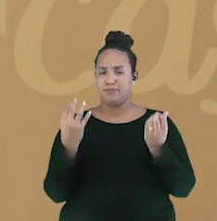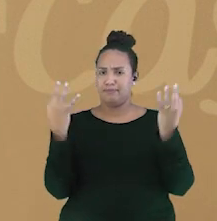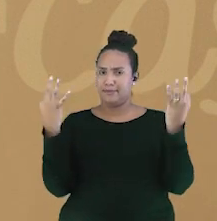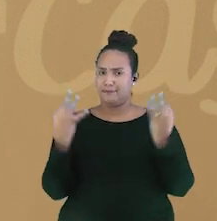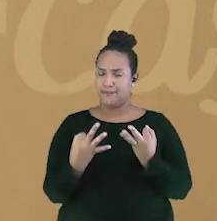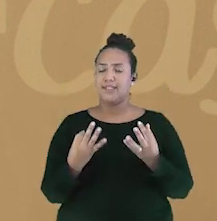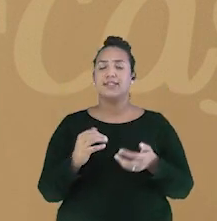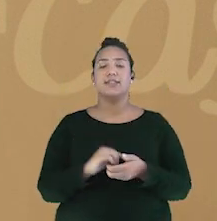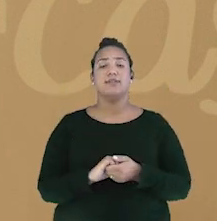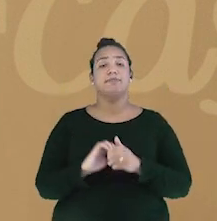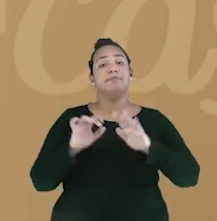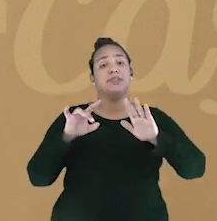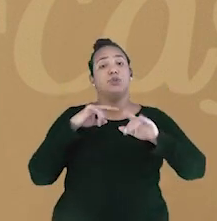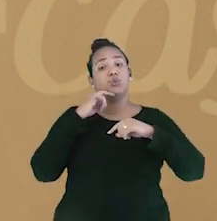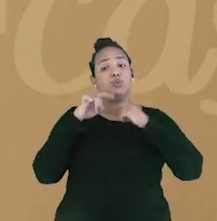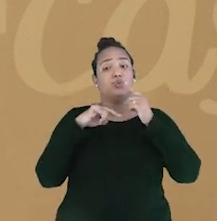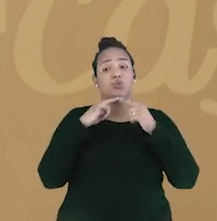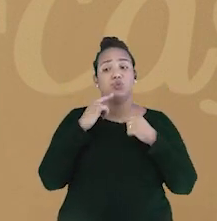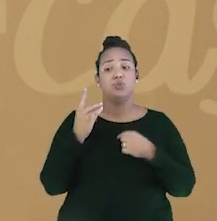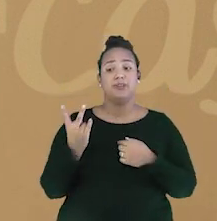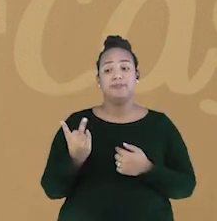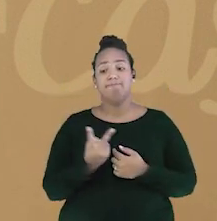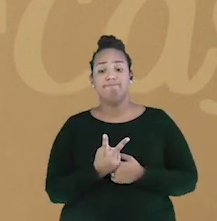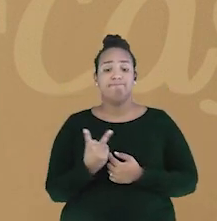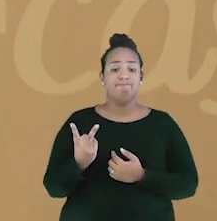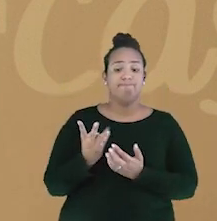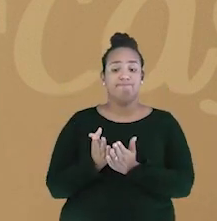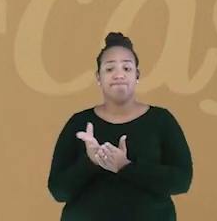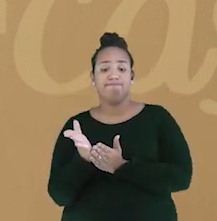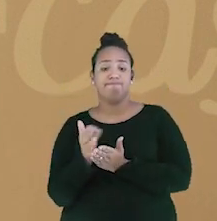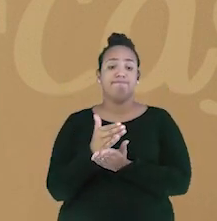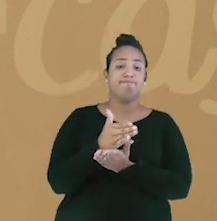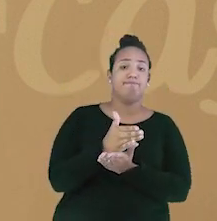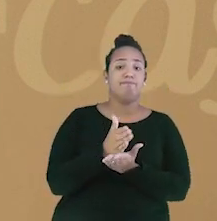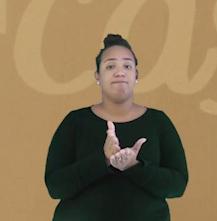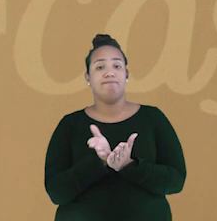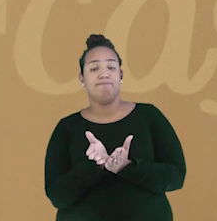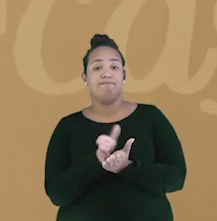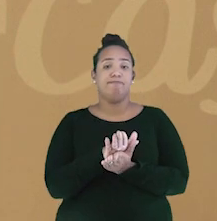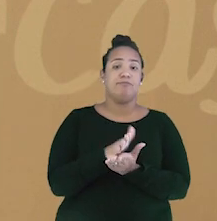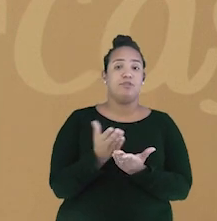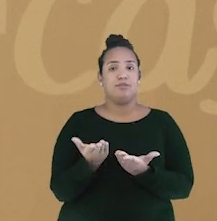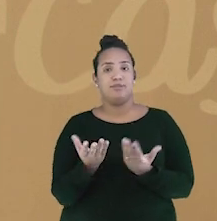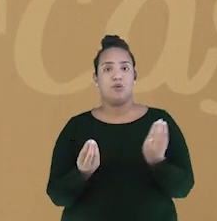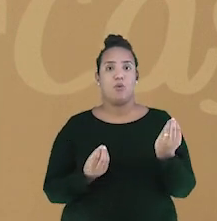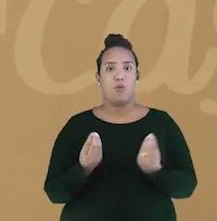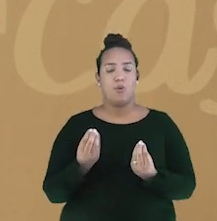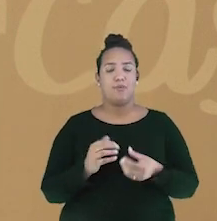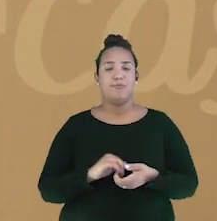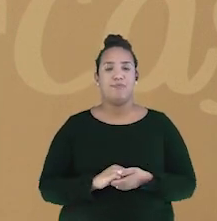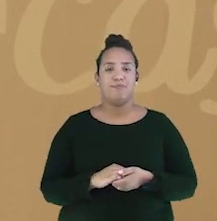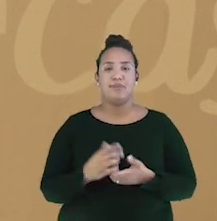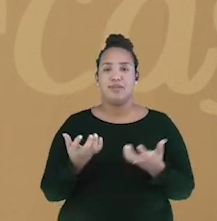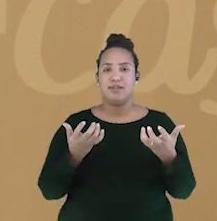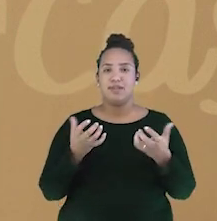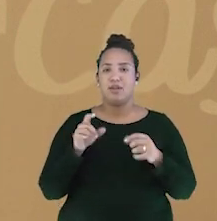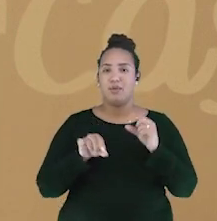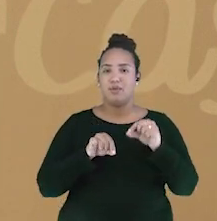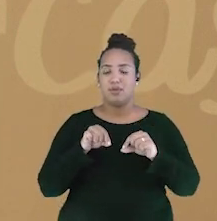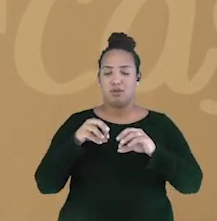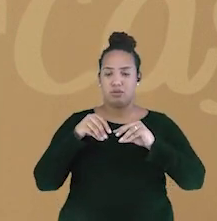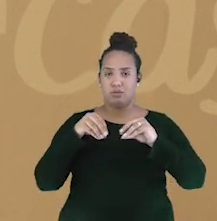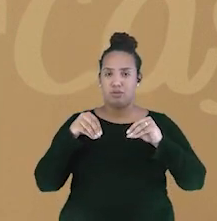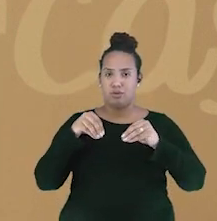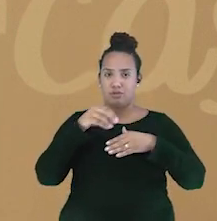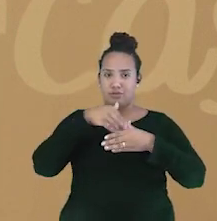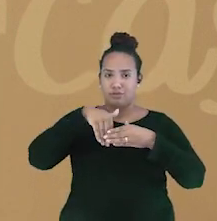mas ele está em dúvida de qual indústria escolher ele quer trabalhar com aquela que tem o valor da coloração e do pó descolorante